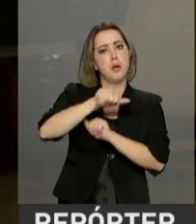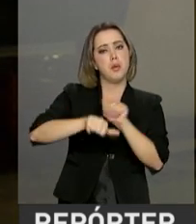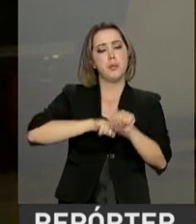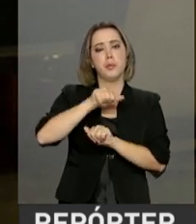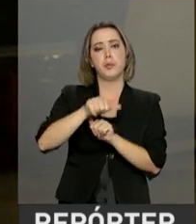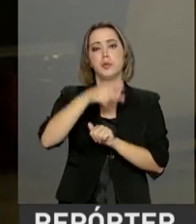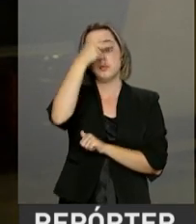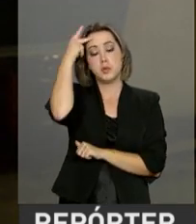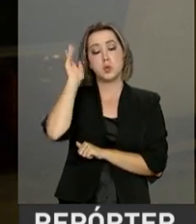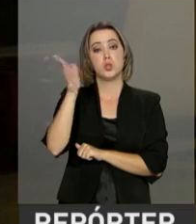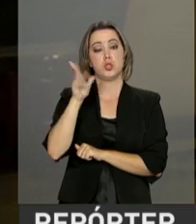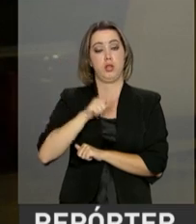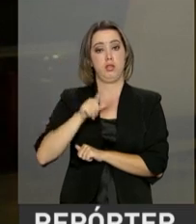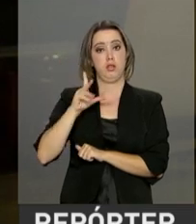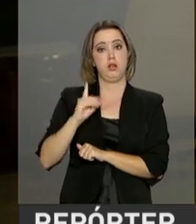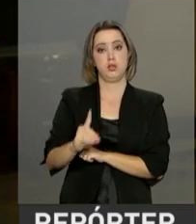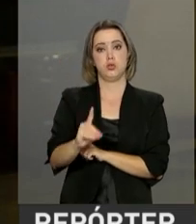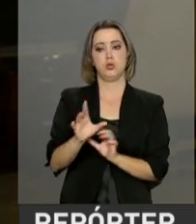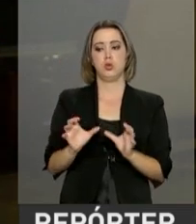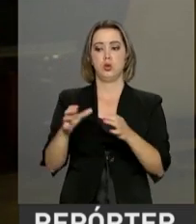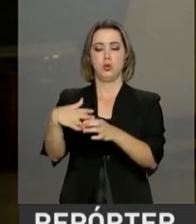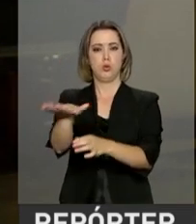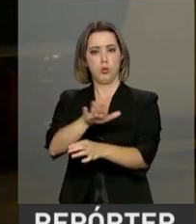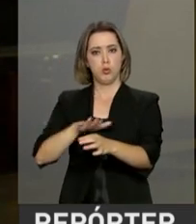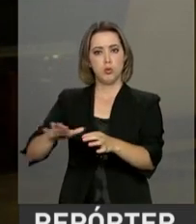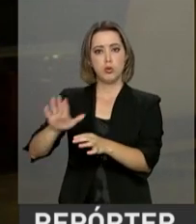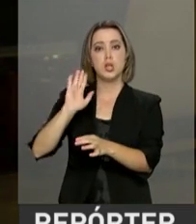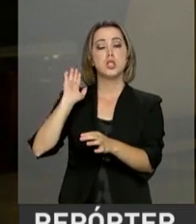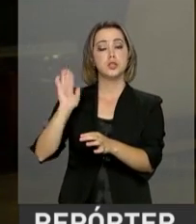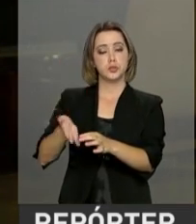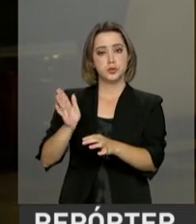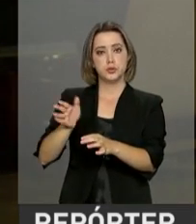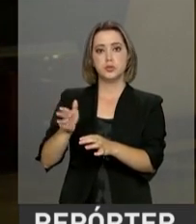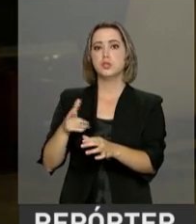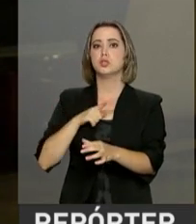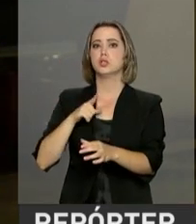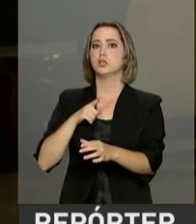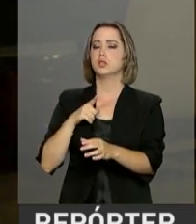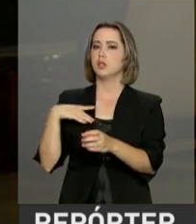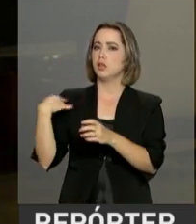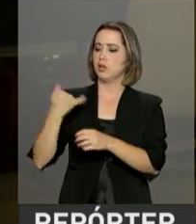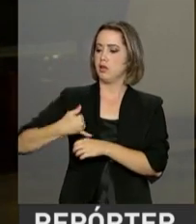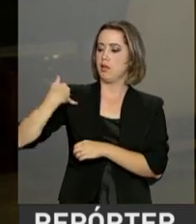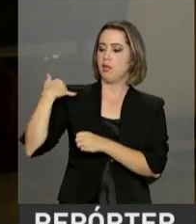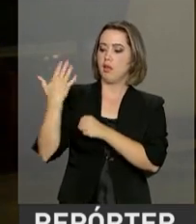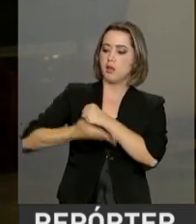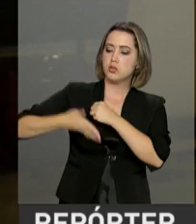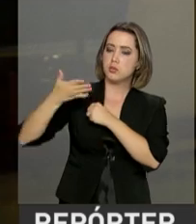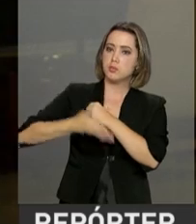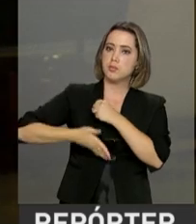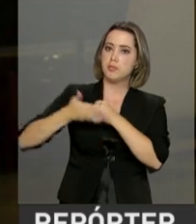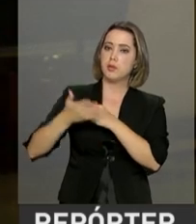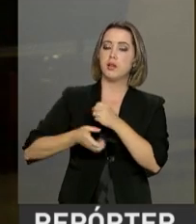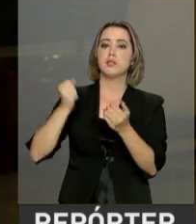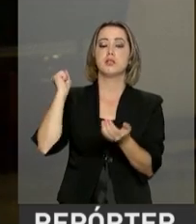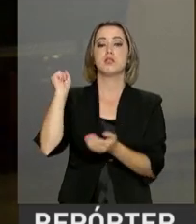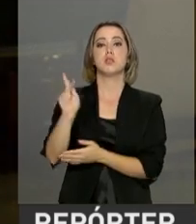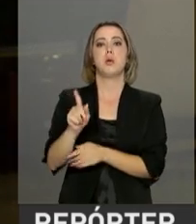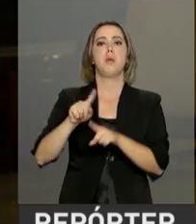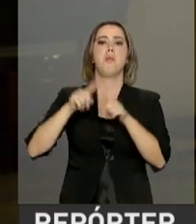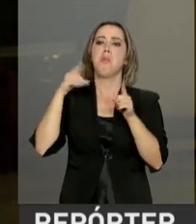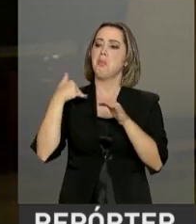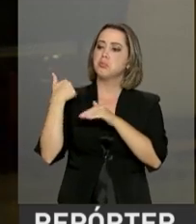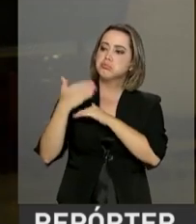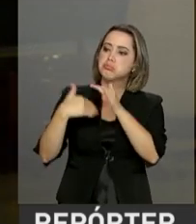direito à aposentadoria. Estão nesse grupo pessoas que já completaram o tempo mínimo de contribuição para se aposentar, mas